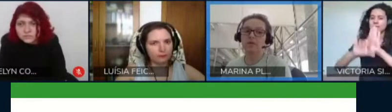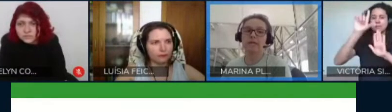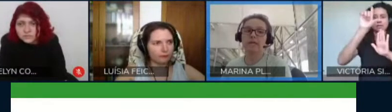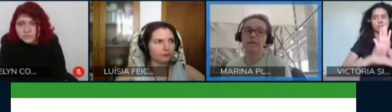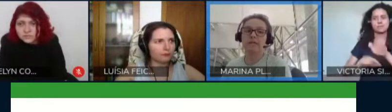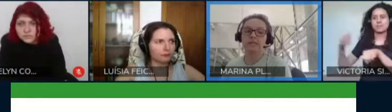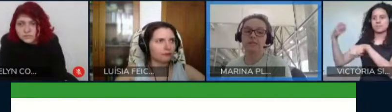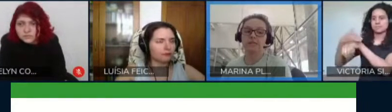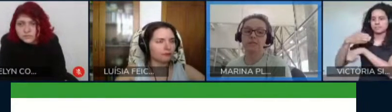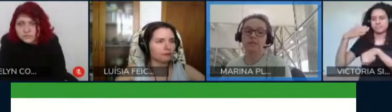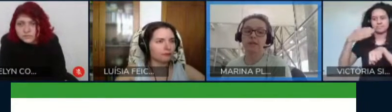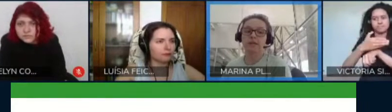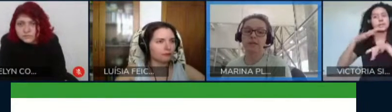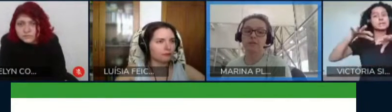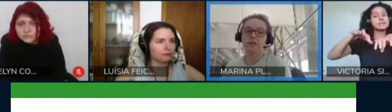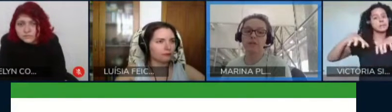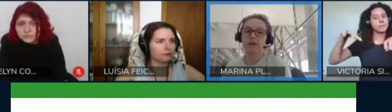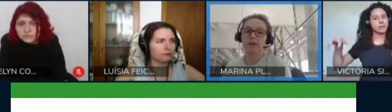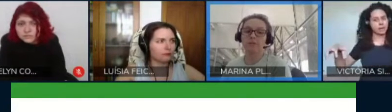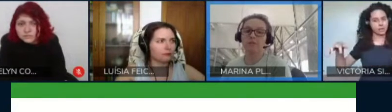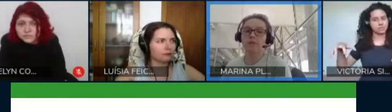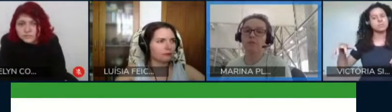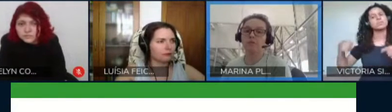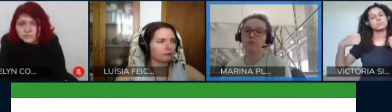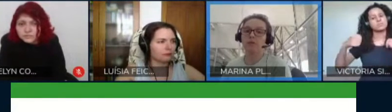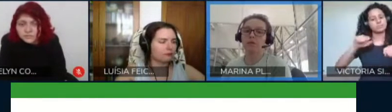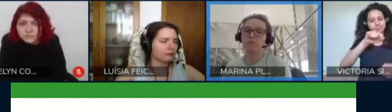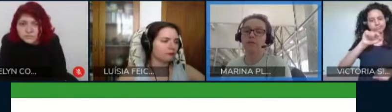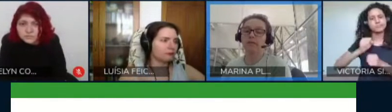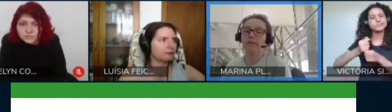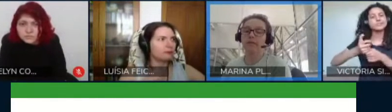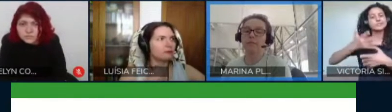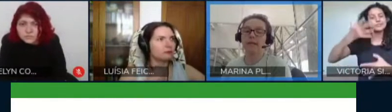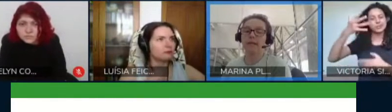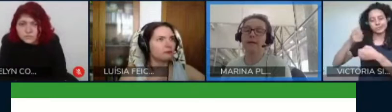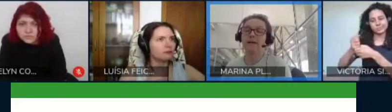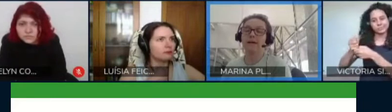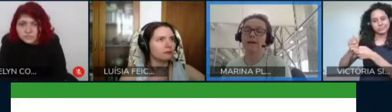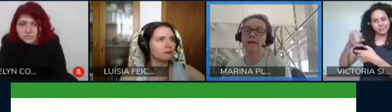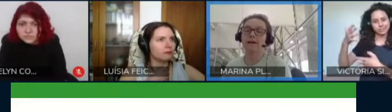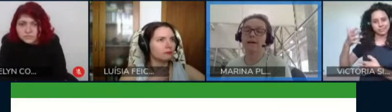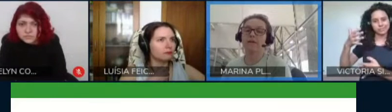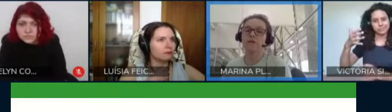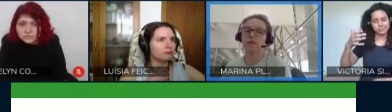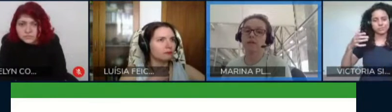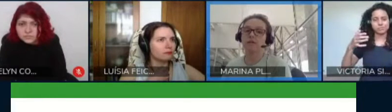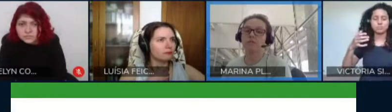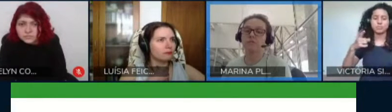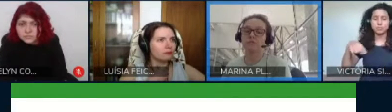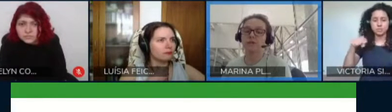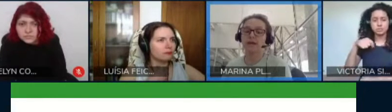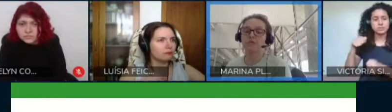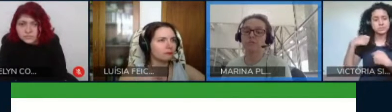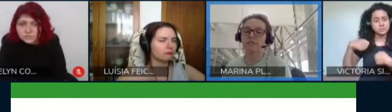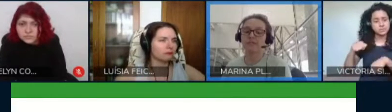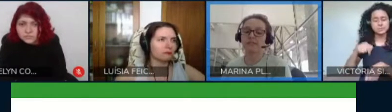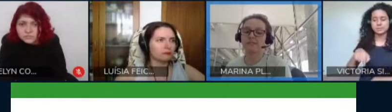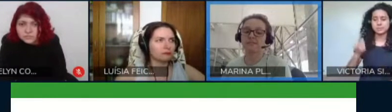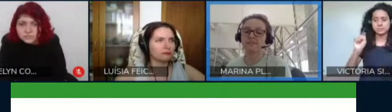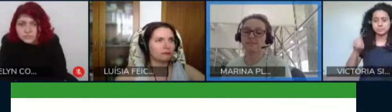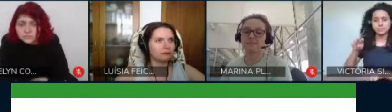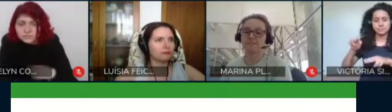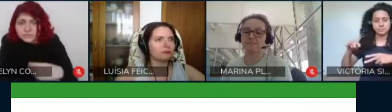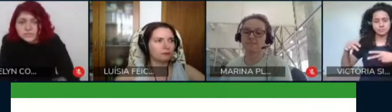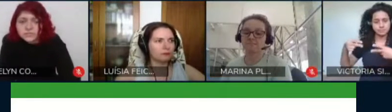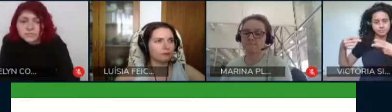ok, pessoal? Então, ali no bate-papo, eu coloquei o link para preencherem o formulário de